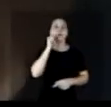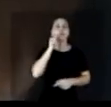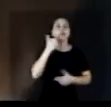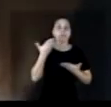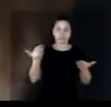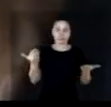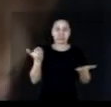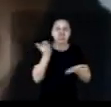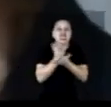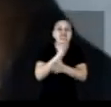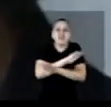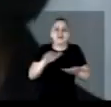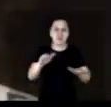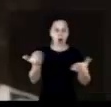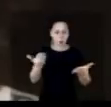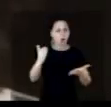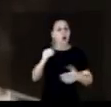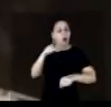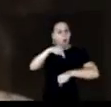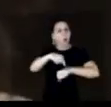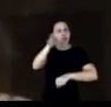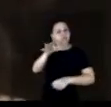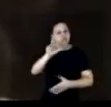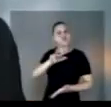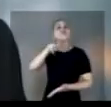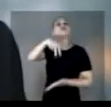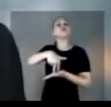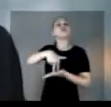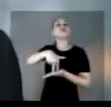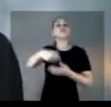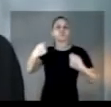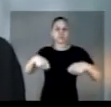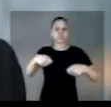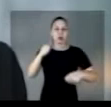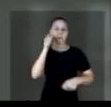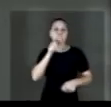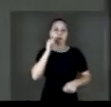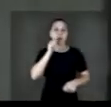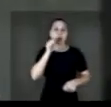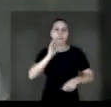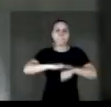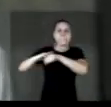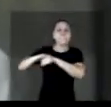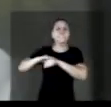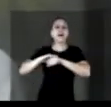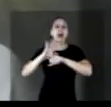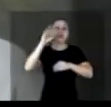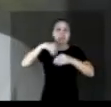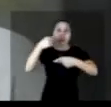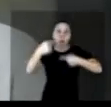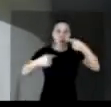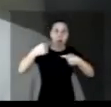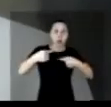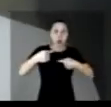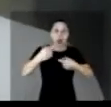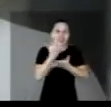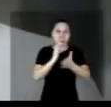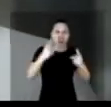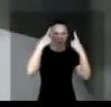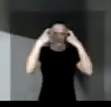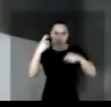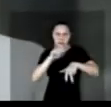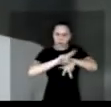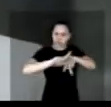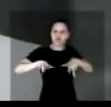imagem. Chega, é hora de ocupar o nosso lugar. Mais mulheres na política sem violência de gênero. A